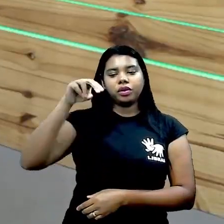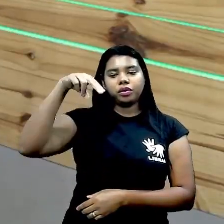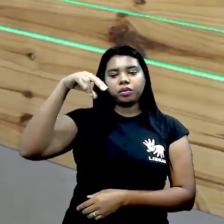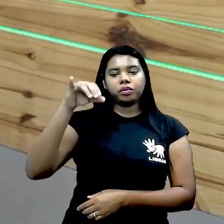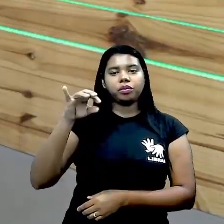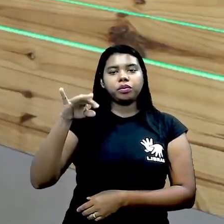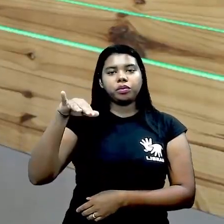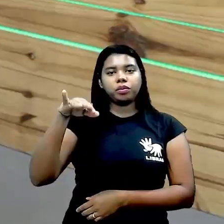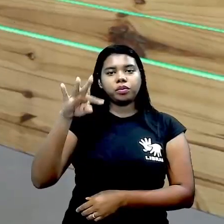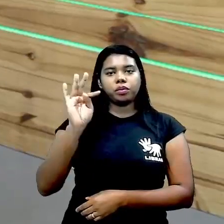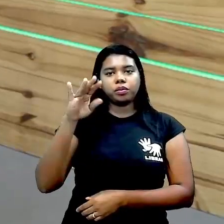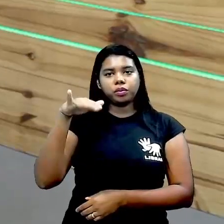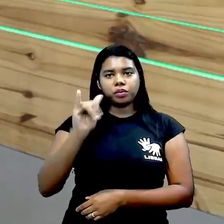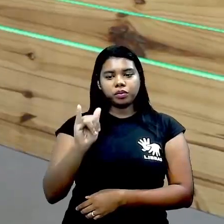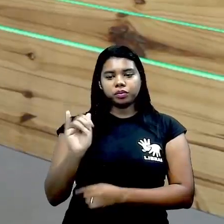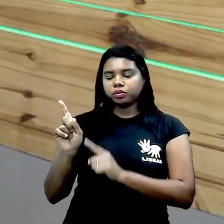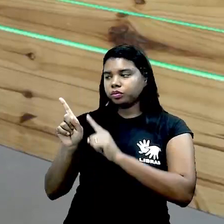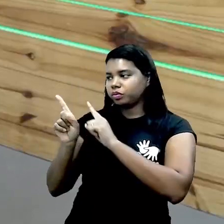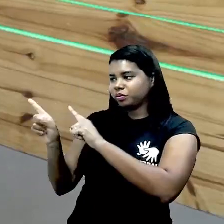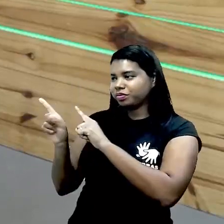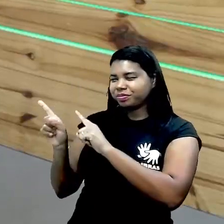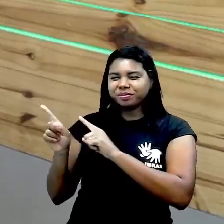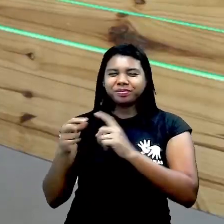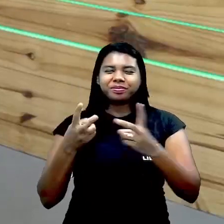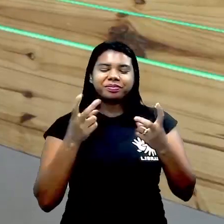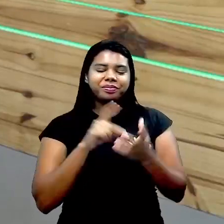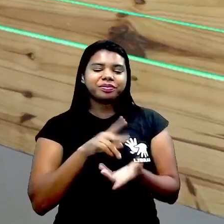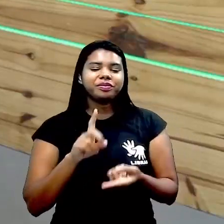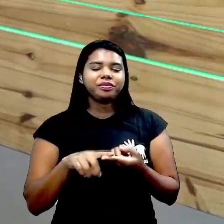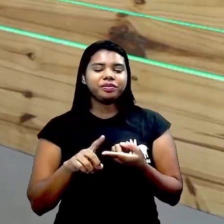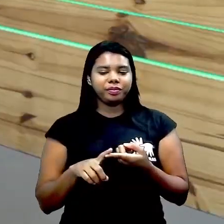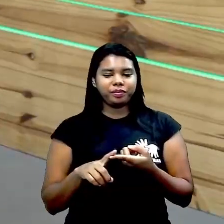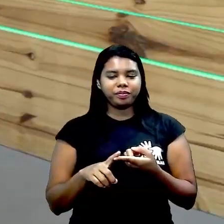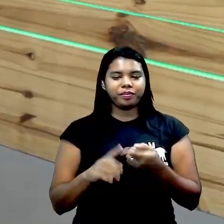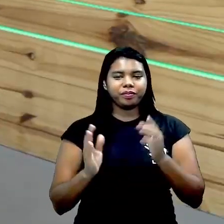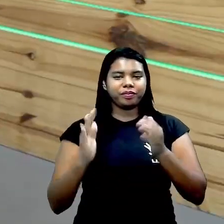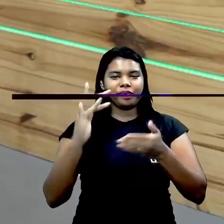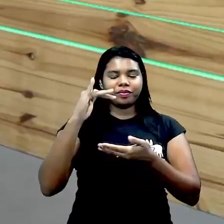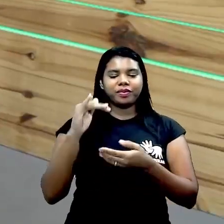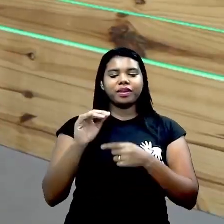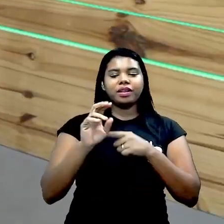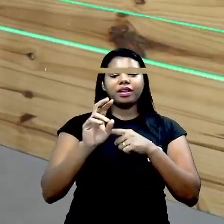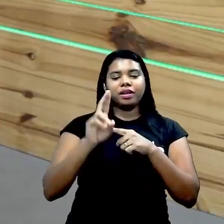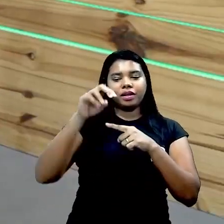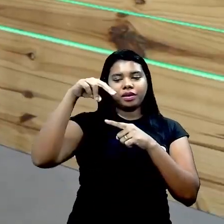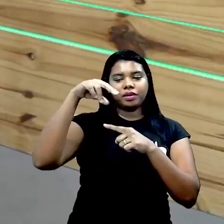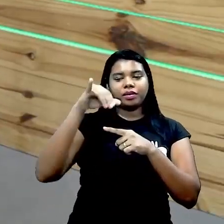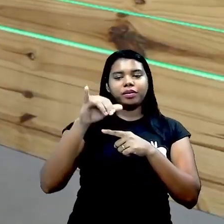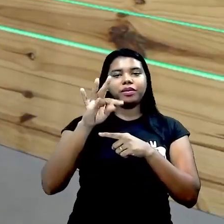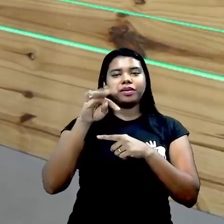dentro dos 3 exemplos que a gente trouxe. Perceberam que também a Unity,